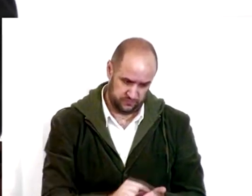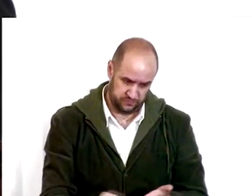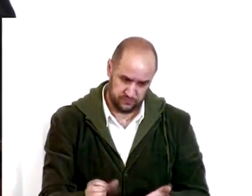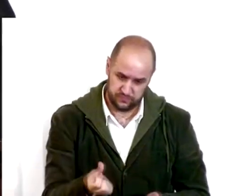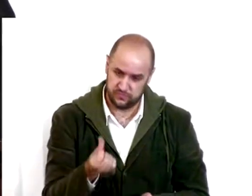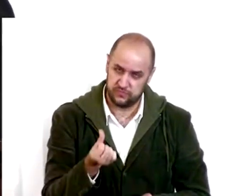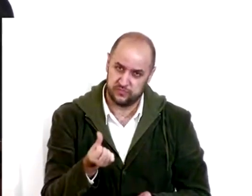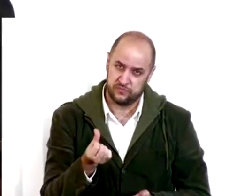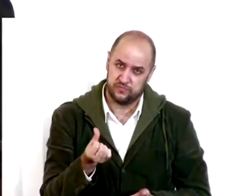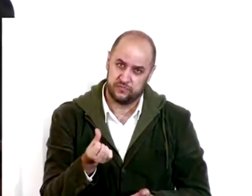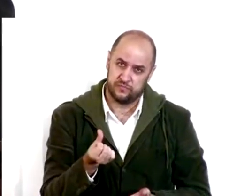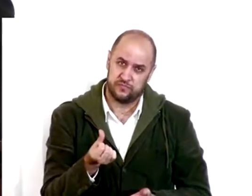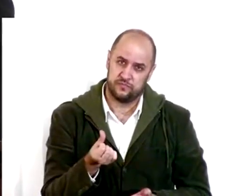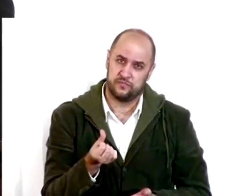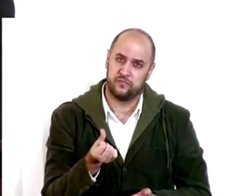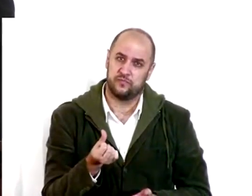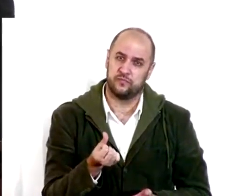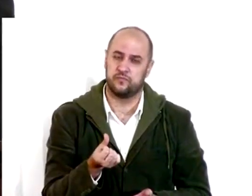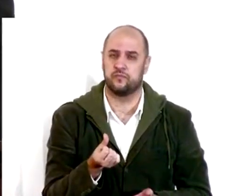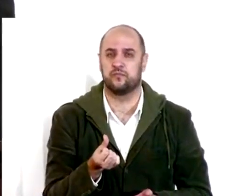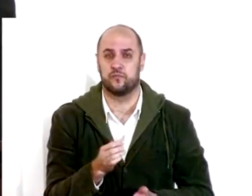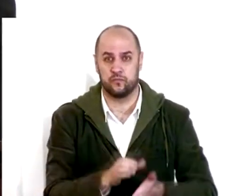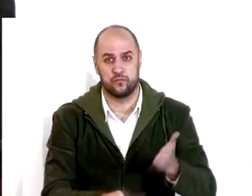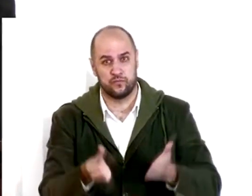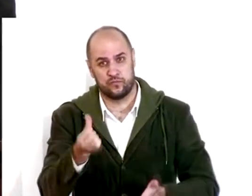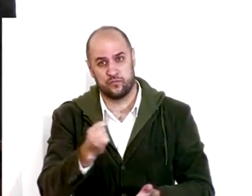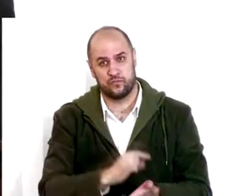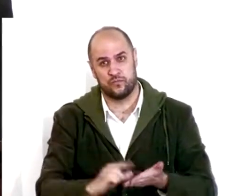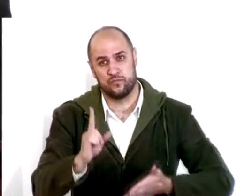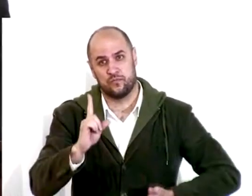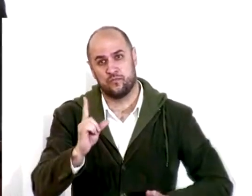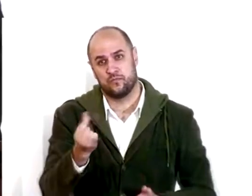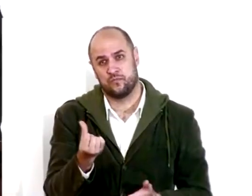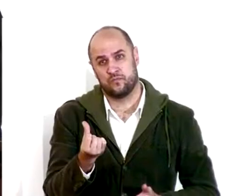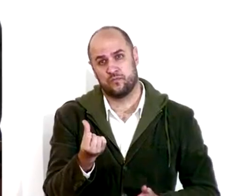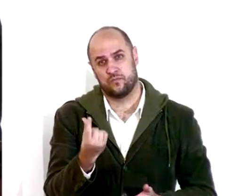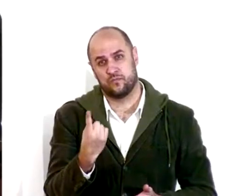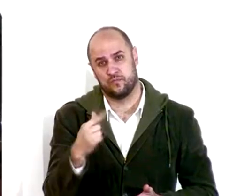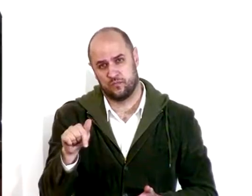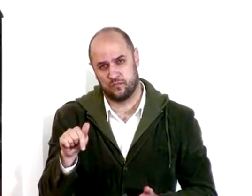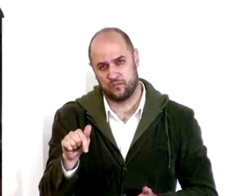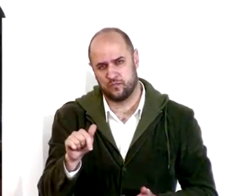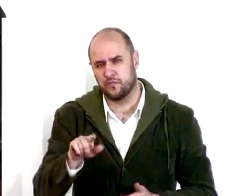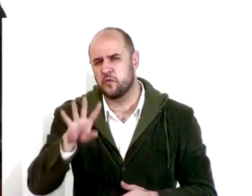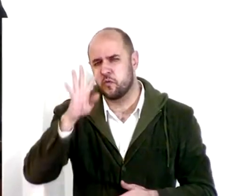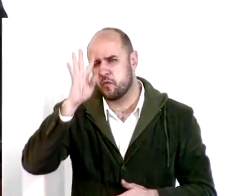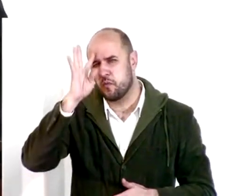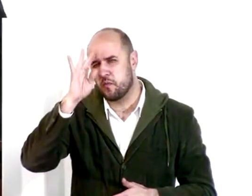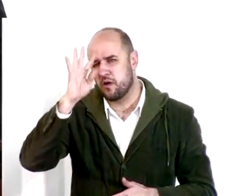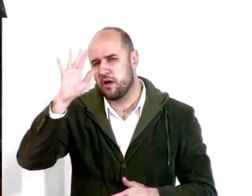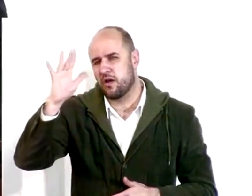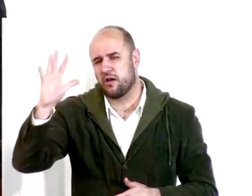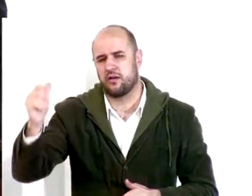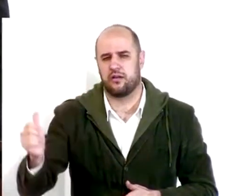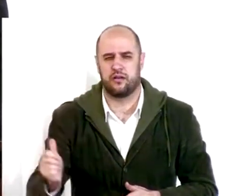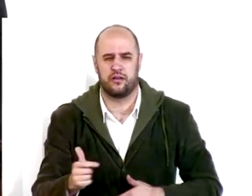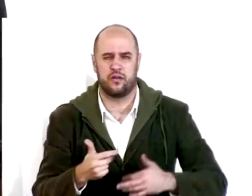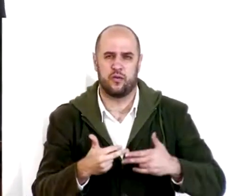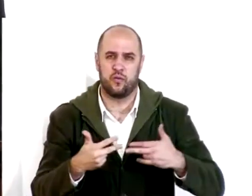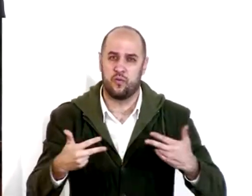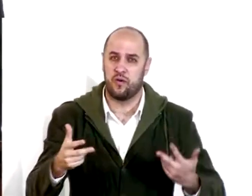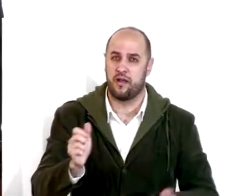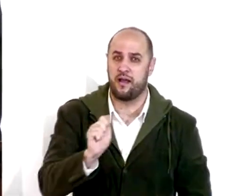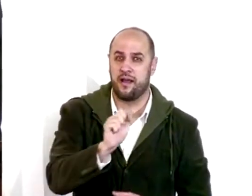16 e 17, para nós termos uma pequena imagem daquilo que Asaf